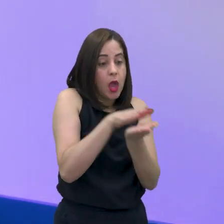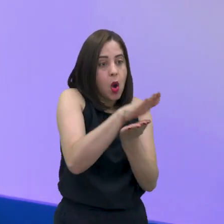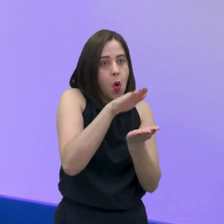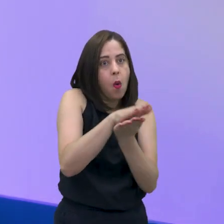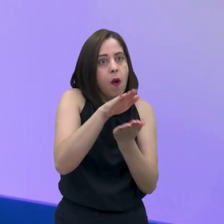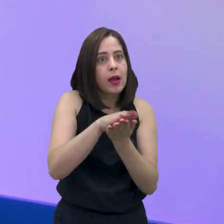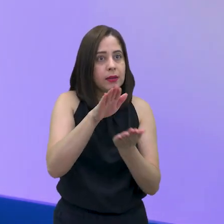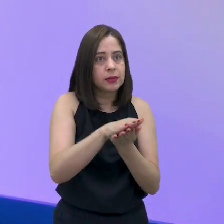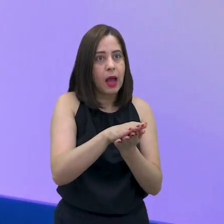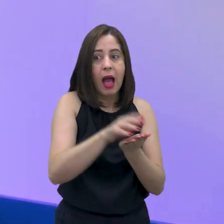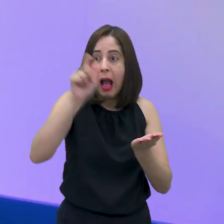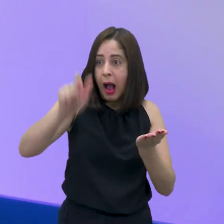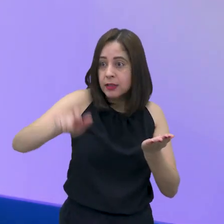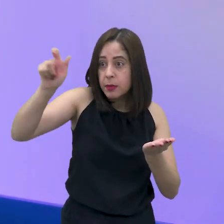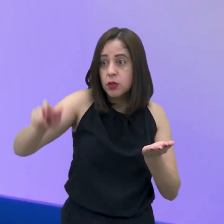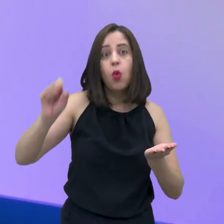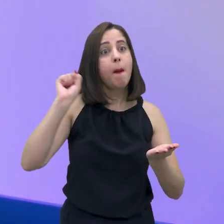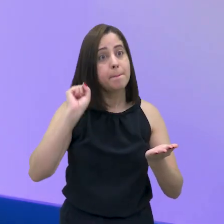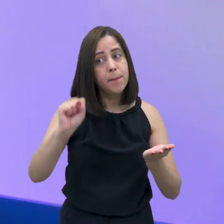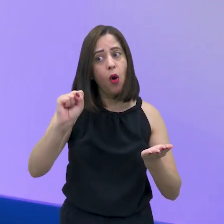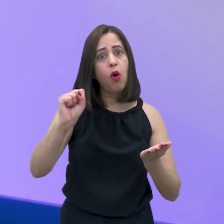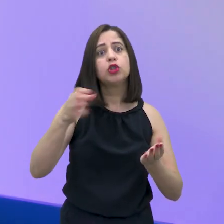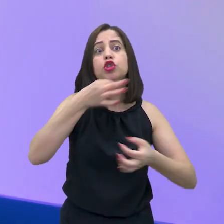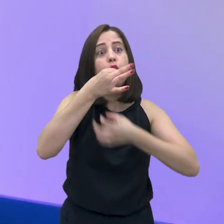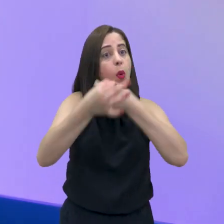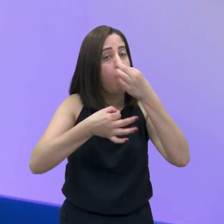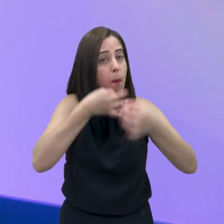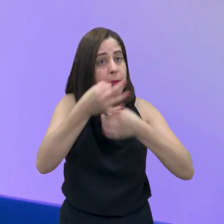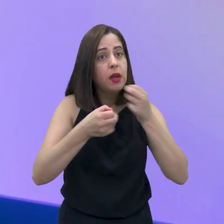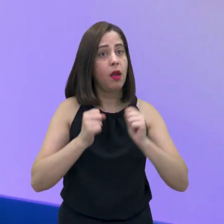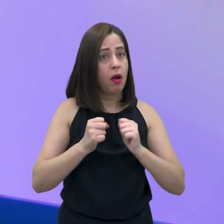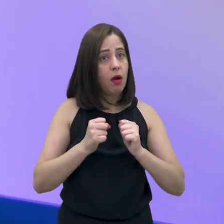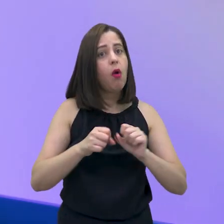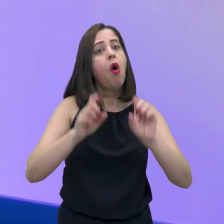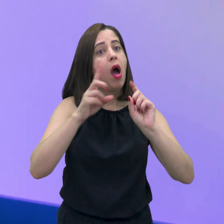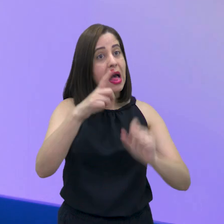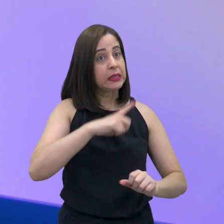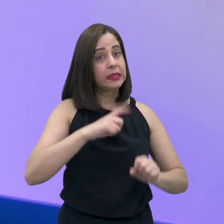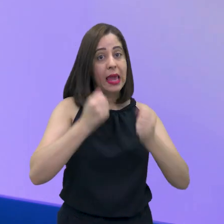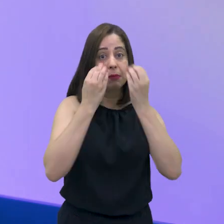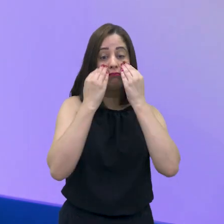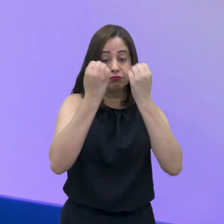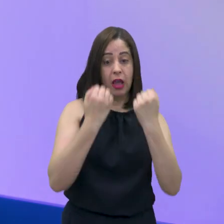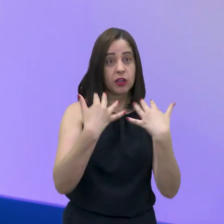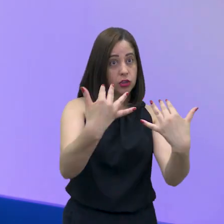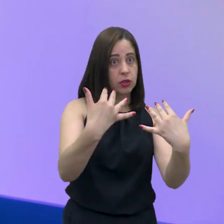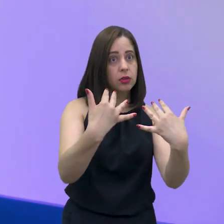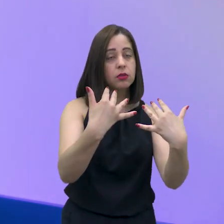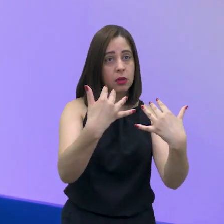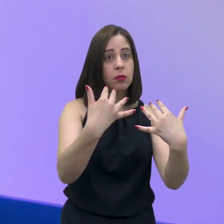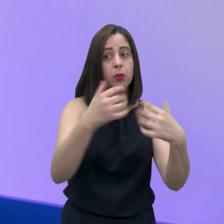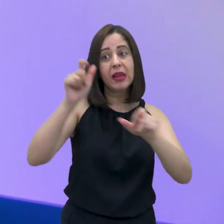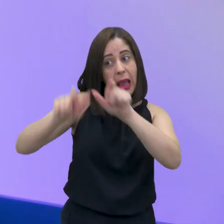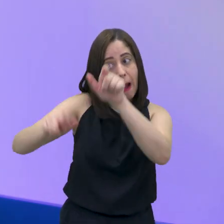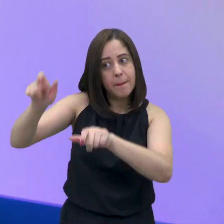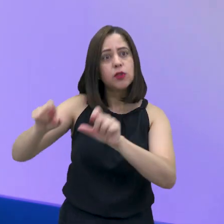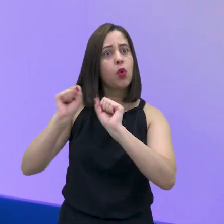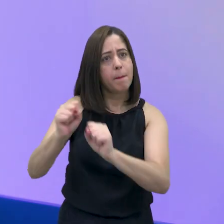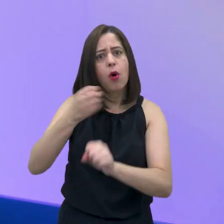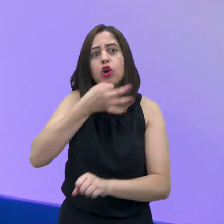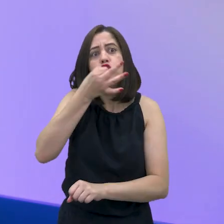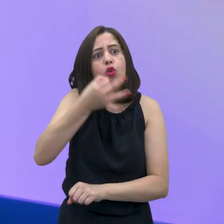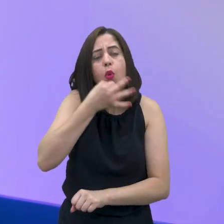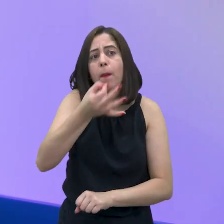acontecer no município. E as pessoas podem participar. Nós temos audiências públicas sobre o orçamento. É o momento em que o cidadão ele